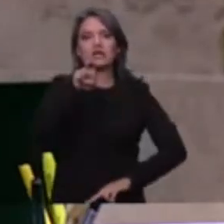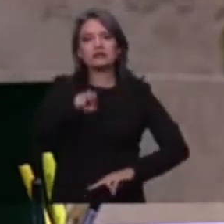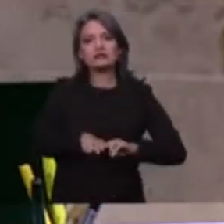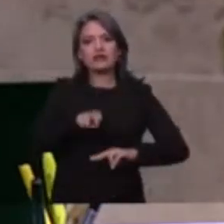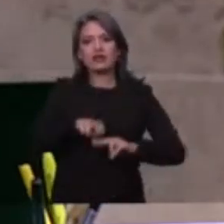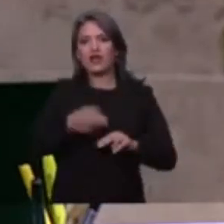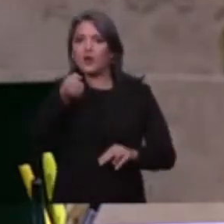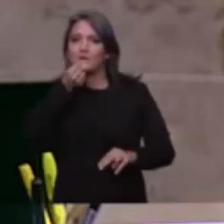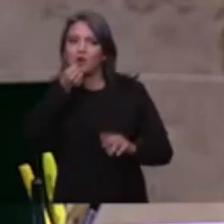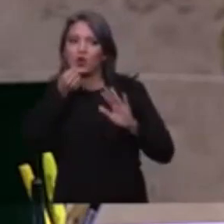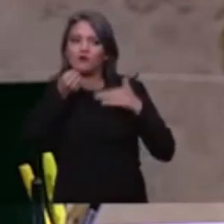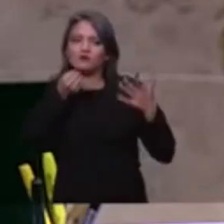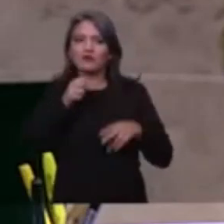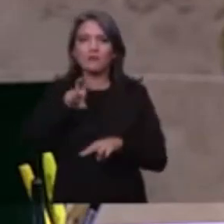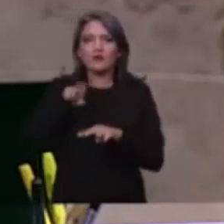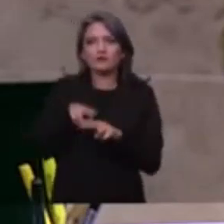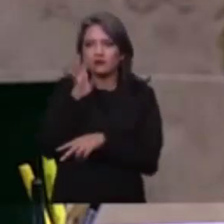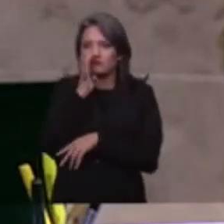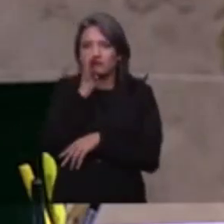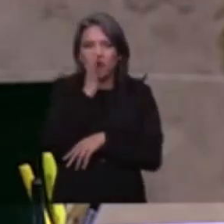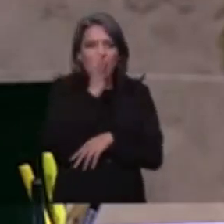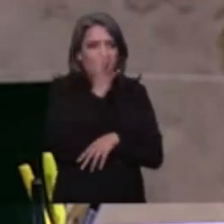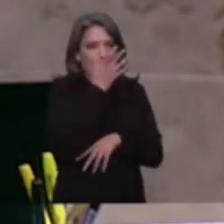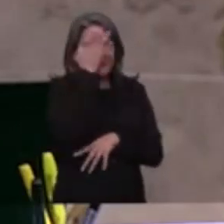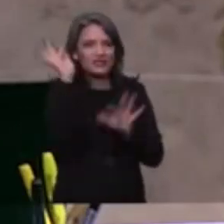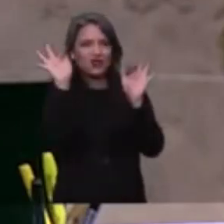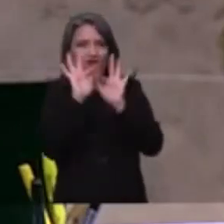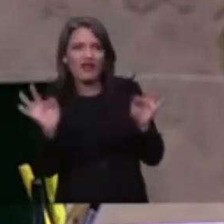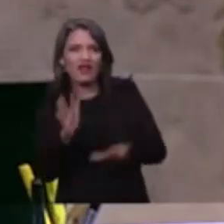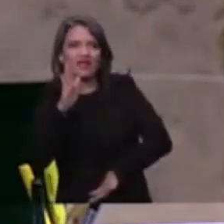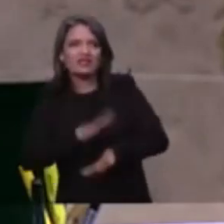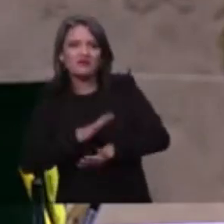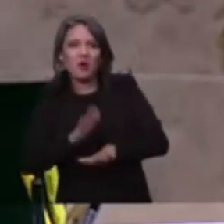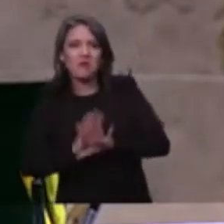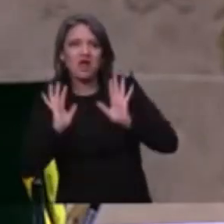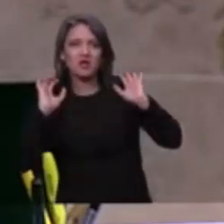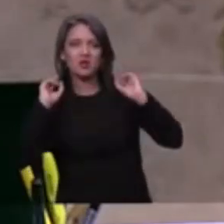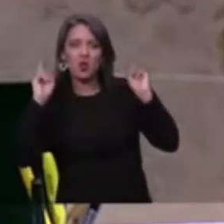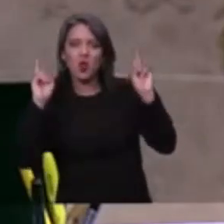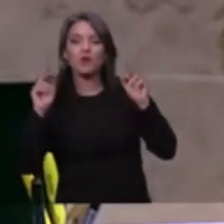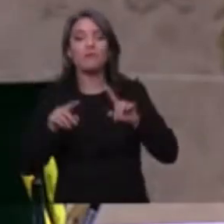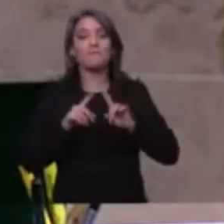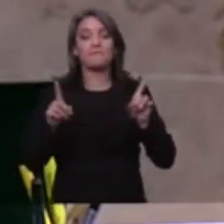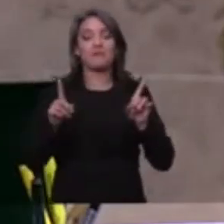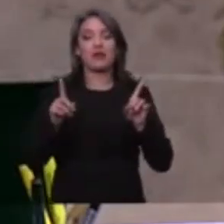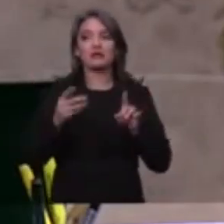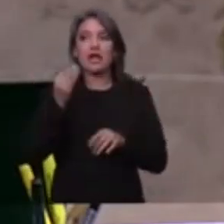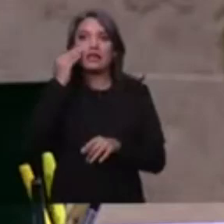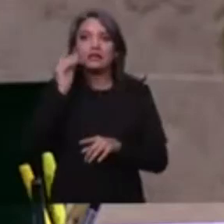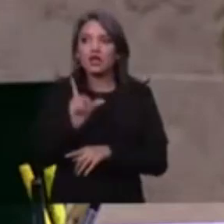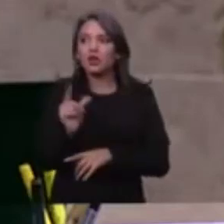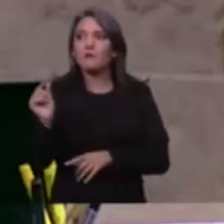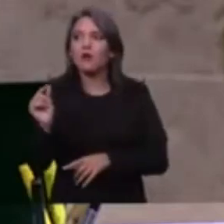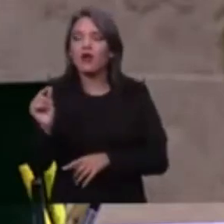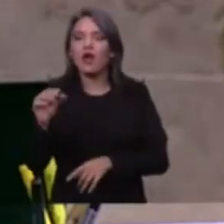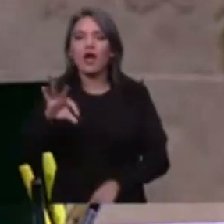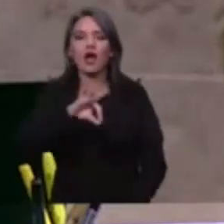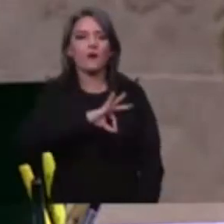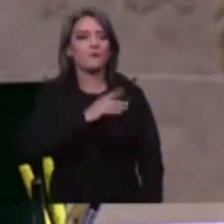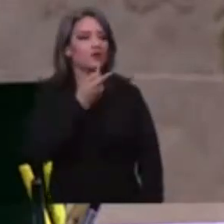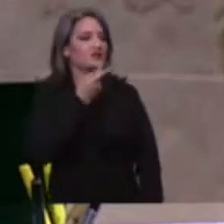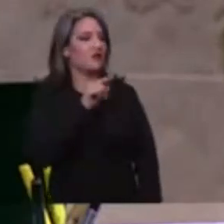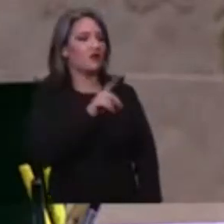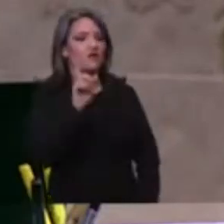ao microfone, apenas olhando, todo mundo feliz pelo momento. I. Ao tentar sair, um policial orientou a